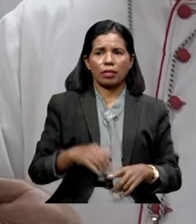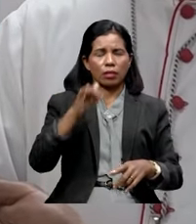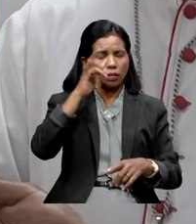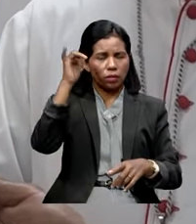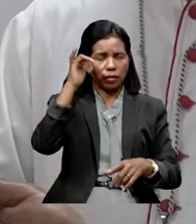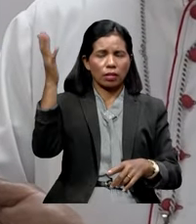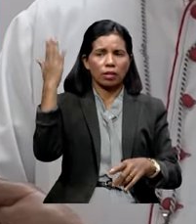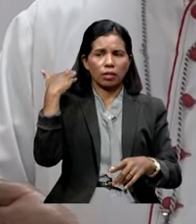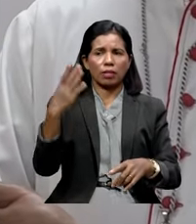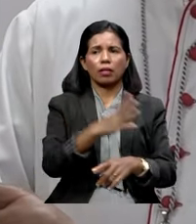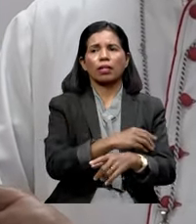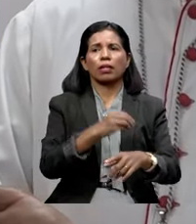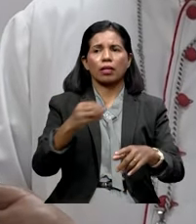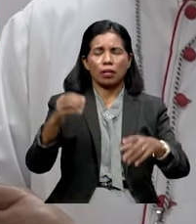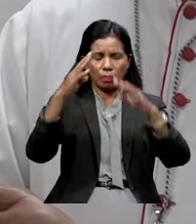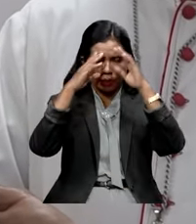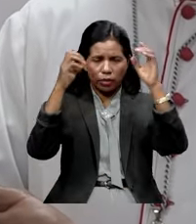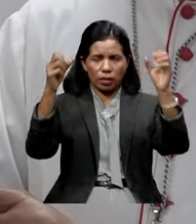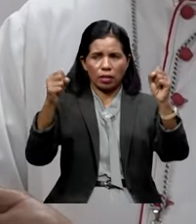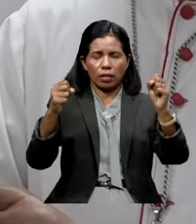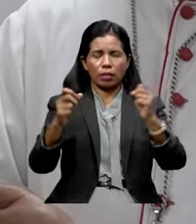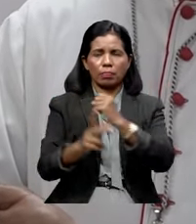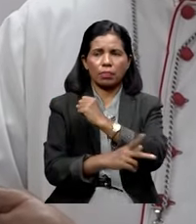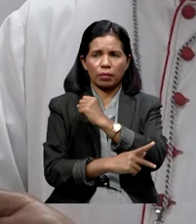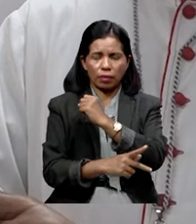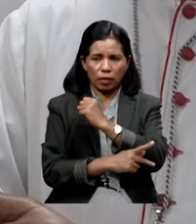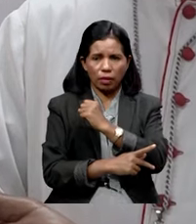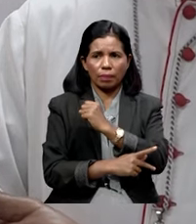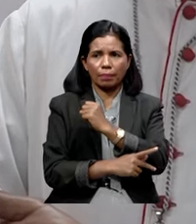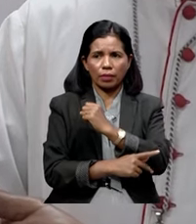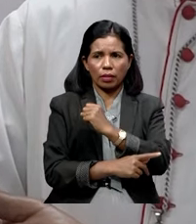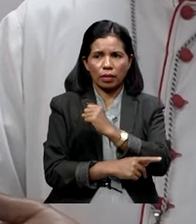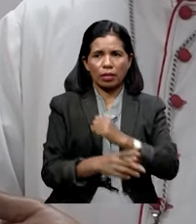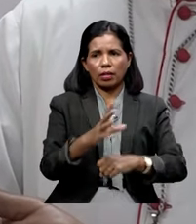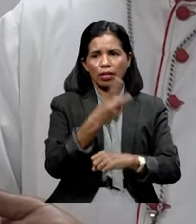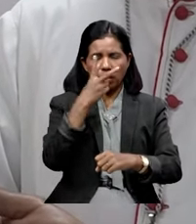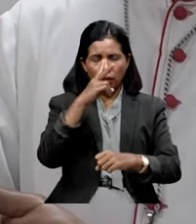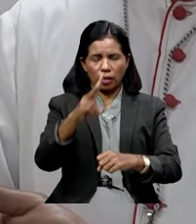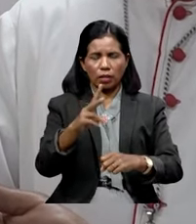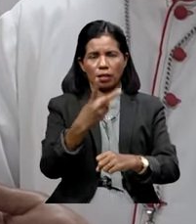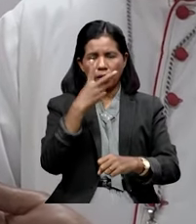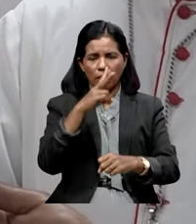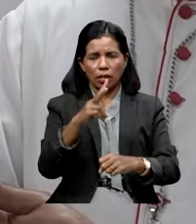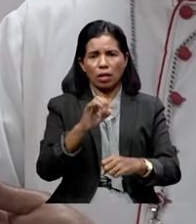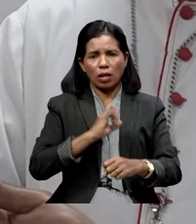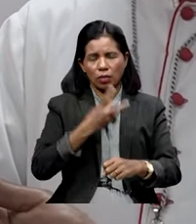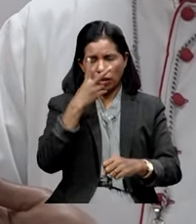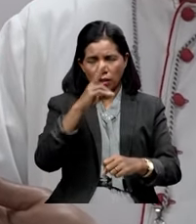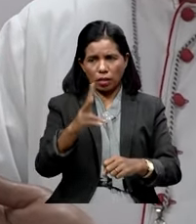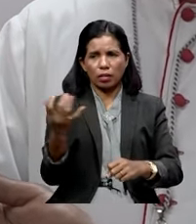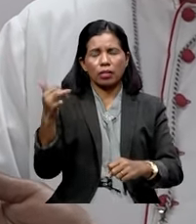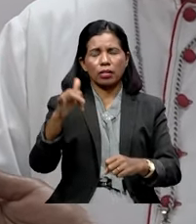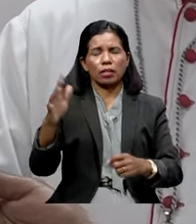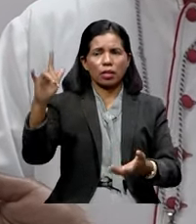em Timor-Leste o antigo presidente Portugal, Barroso. Eu encontrei a ele no